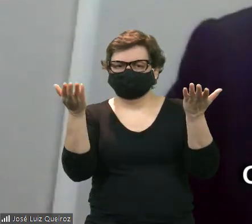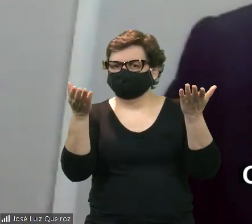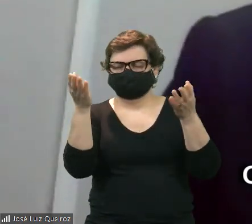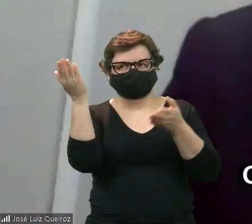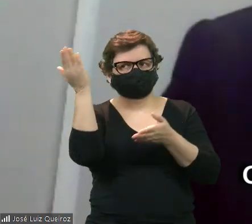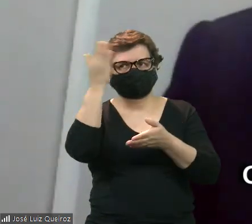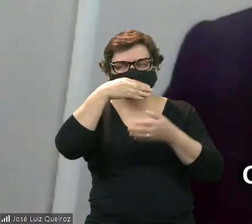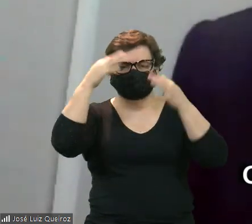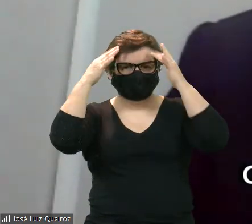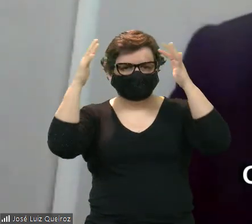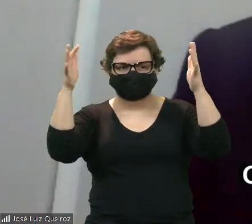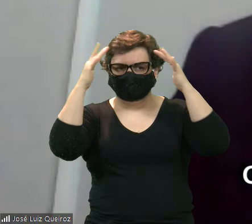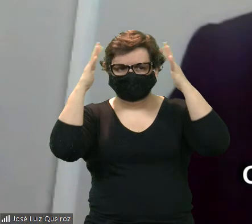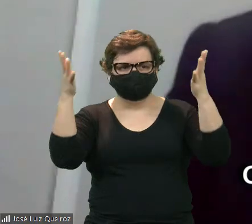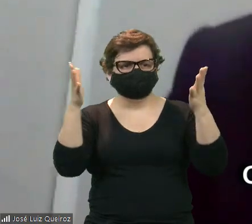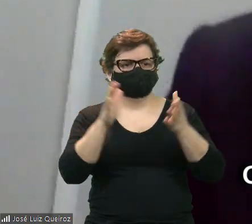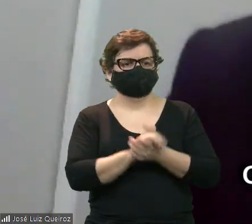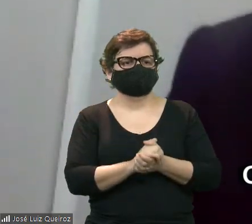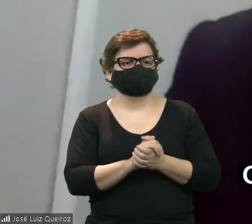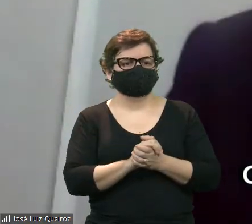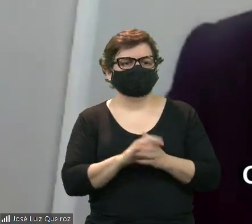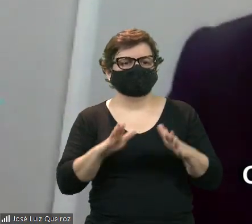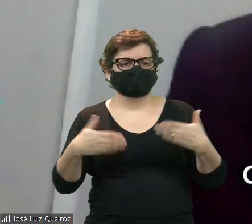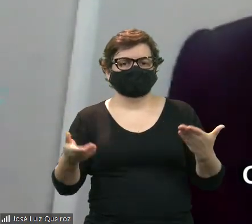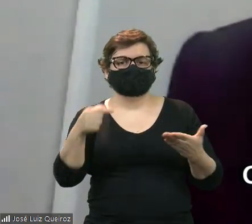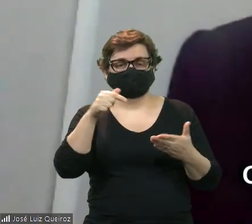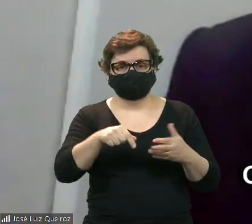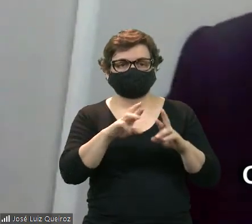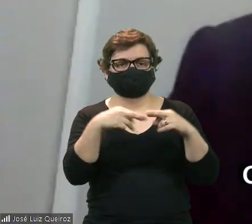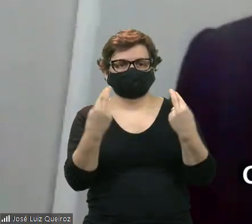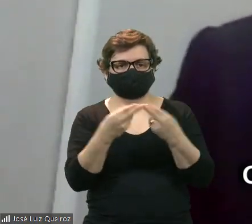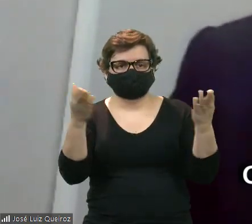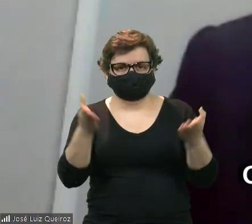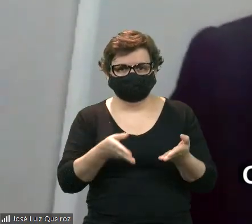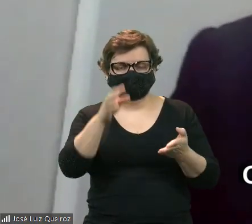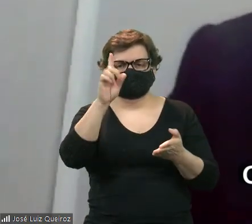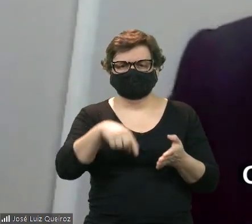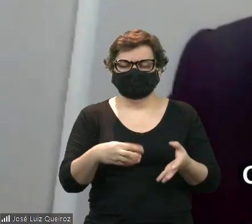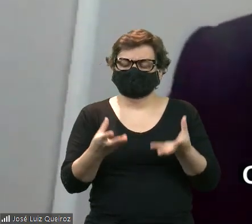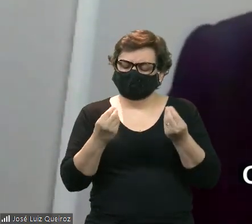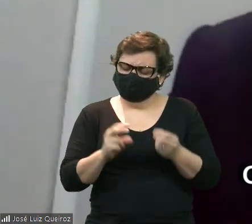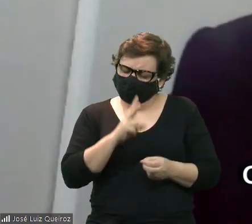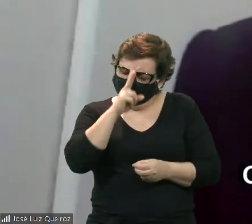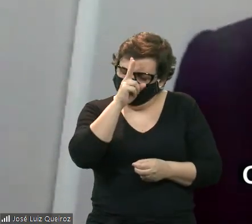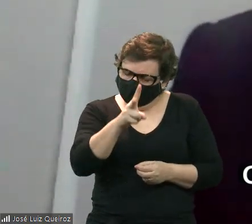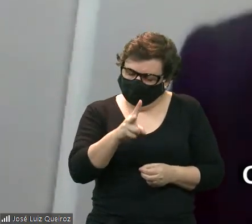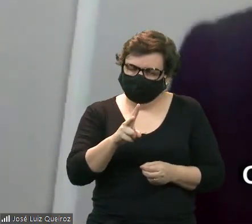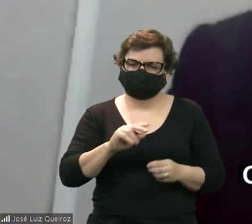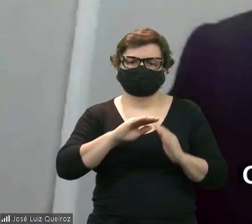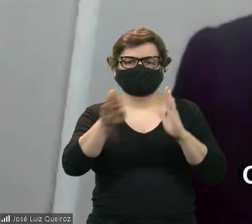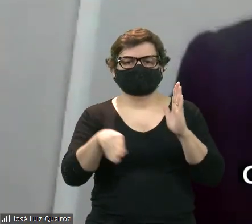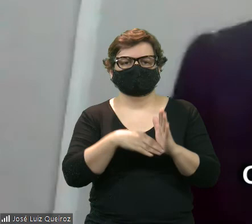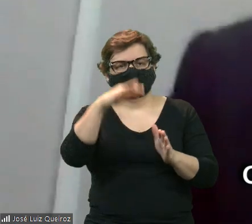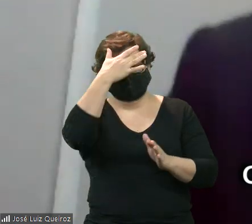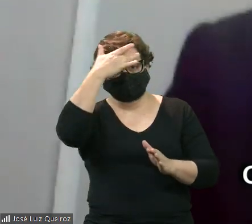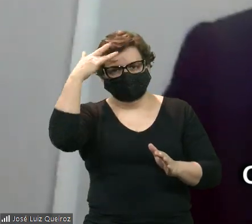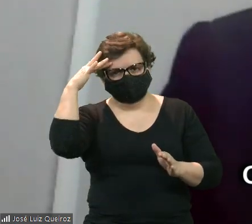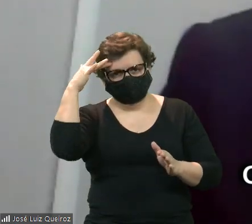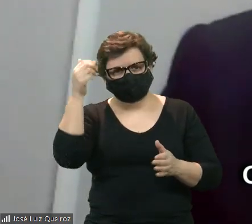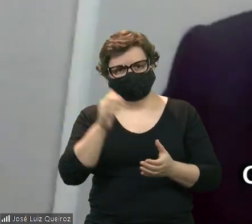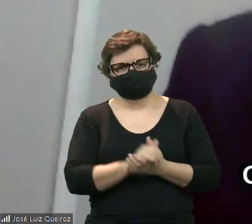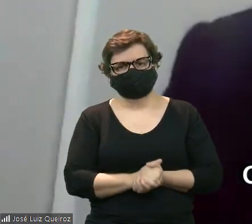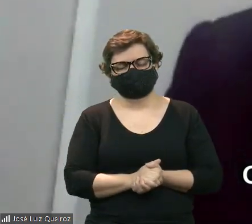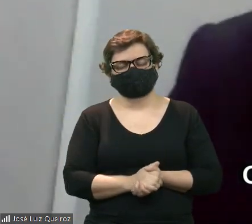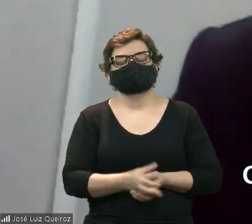impensável. Então, essa sessão de hoje é fruto de muito esforço da presidência, dos servidores e de todos os vereadores. Acho que foi